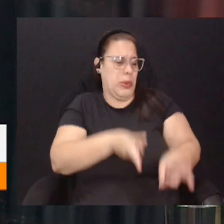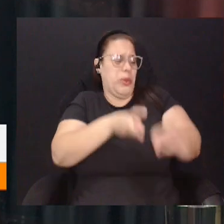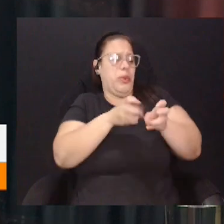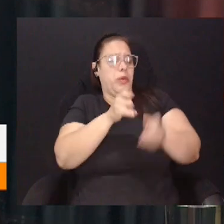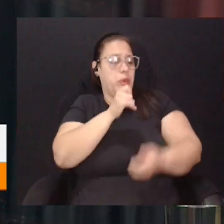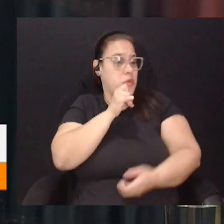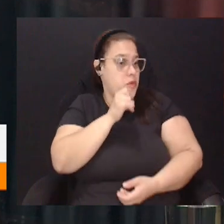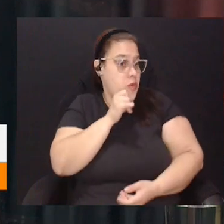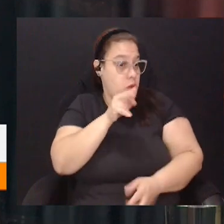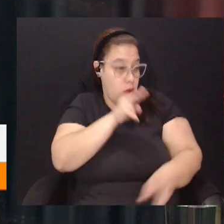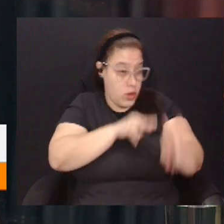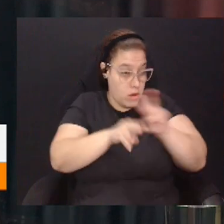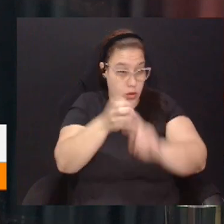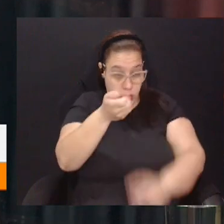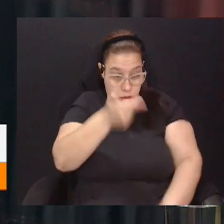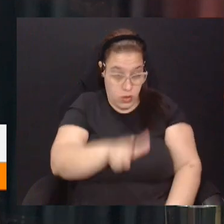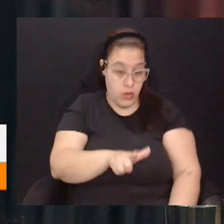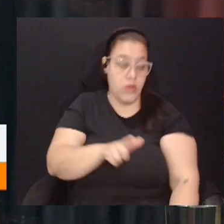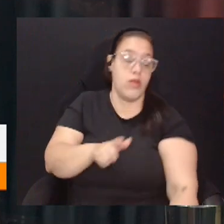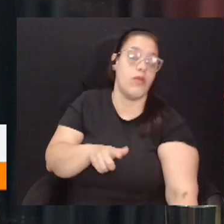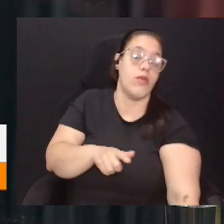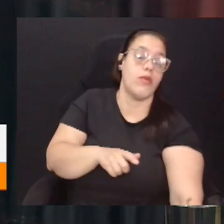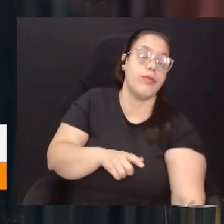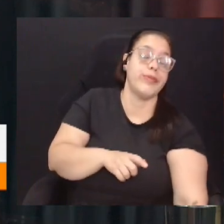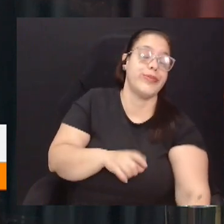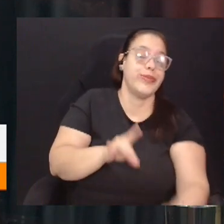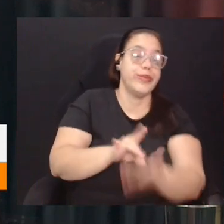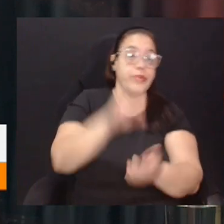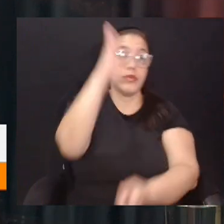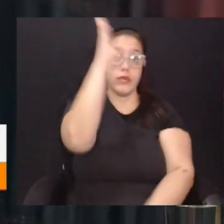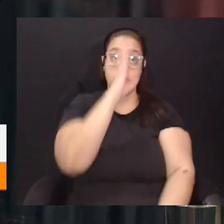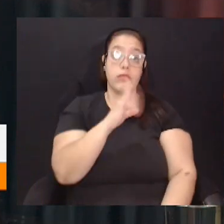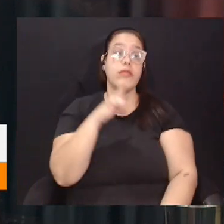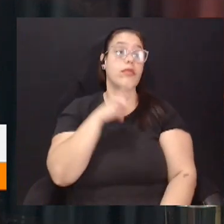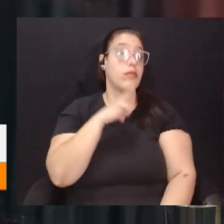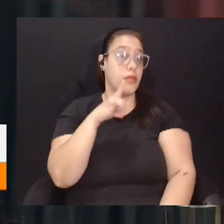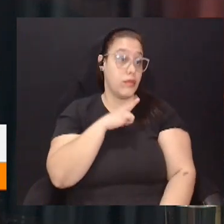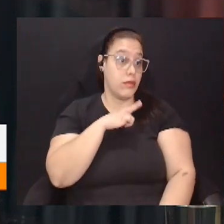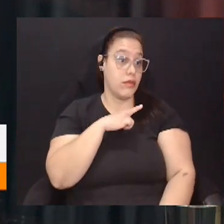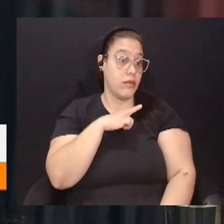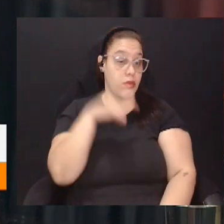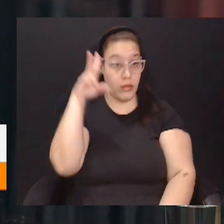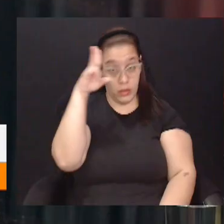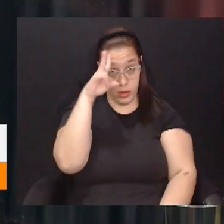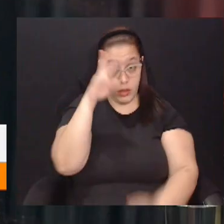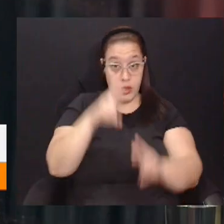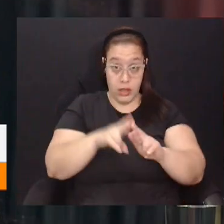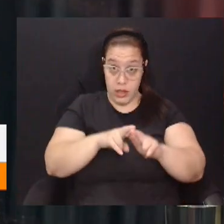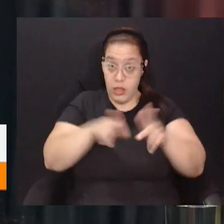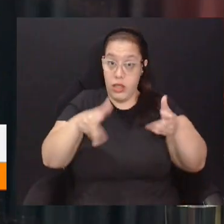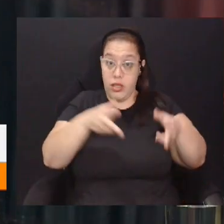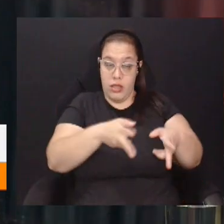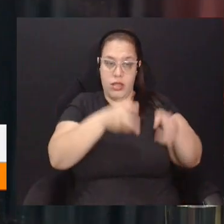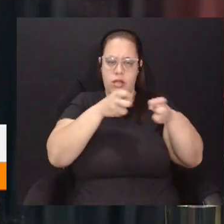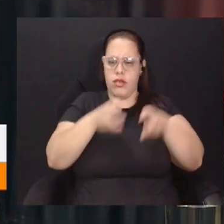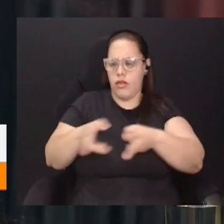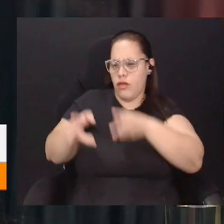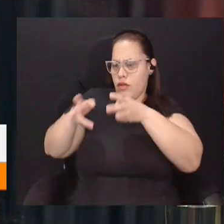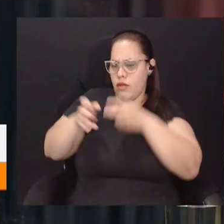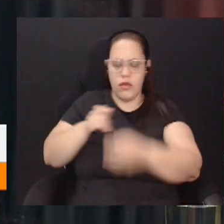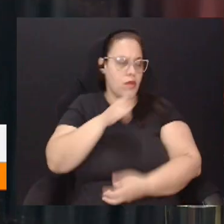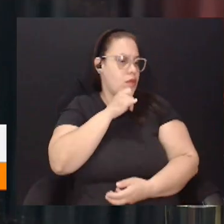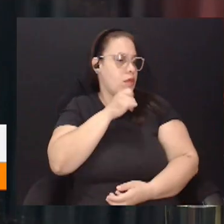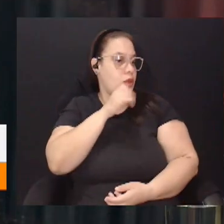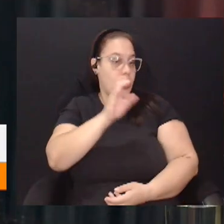olhando novamente para a realidade brasileira, é que nós temos tradições diferentes. Nós percebemos, por exemplo, entre os